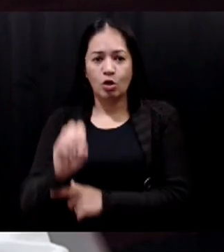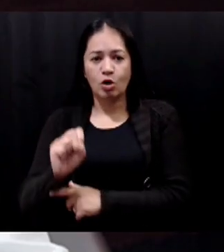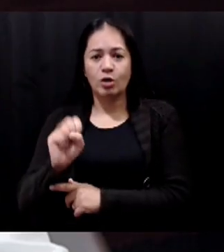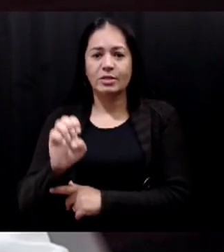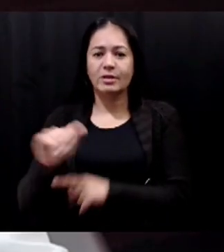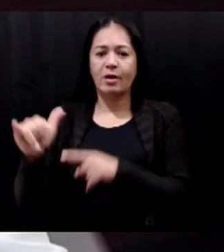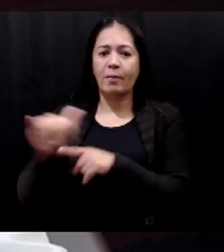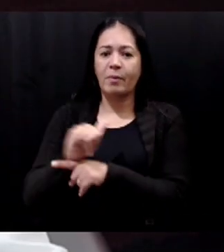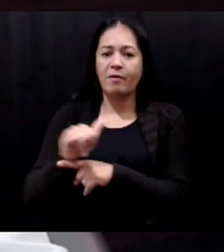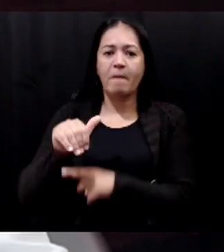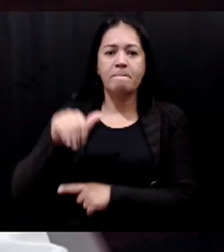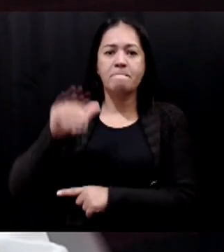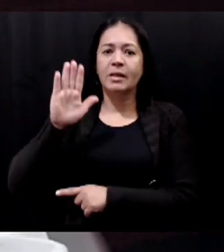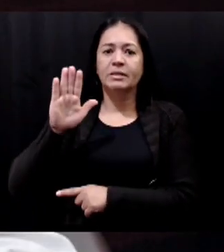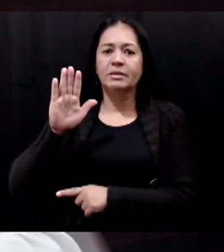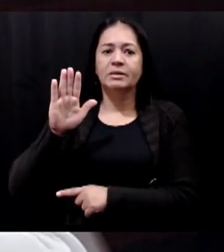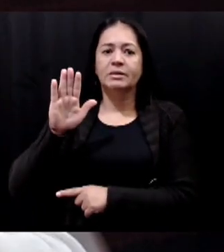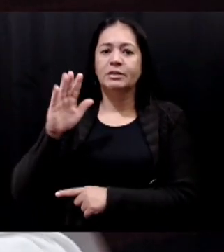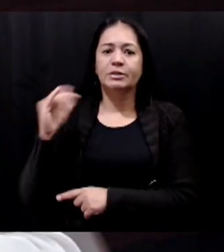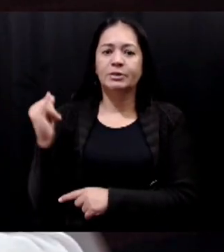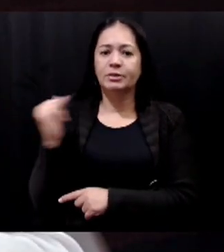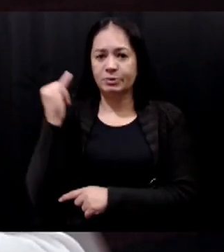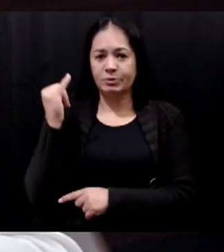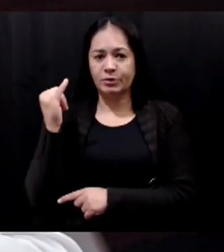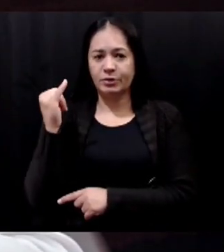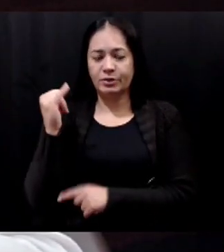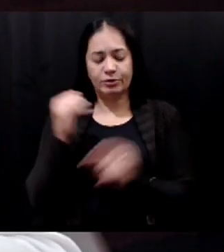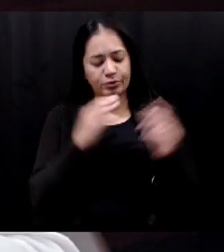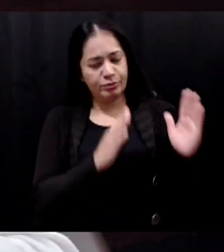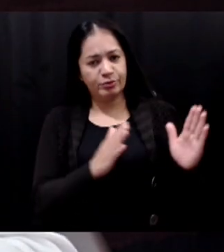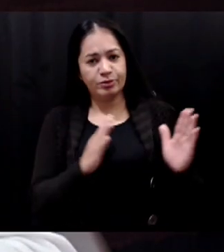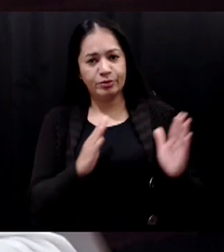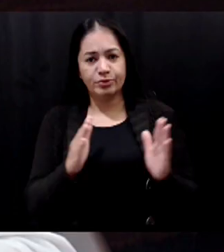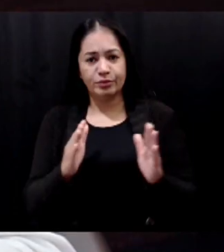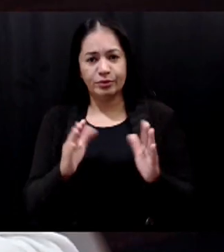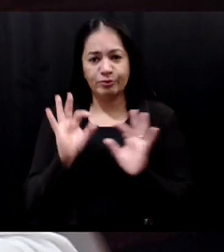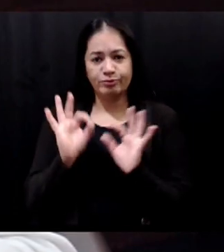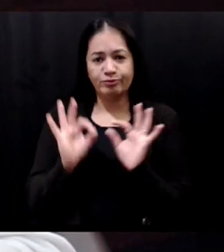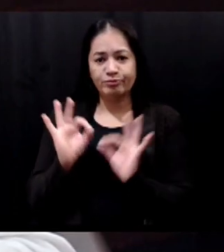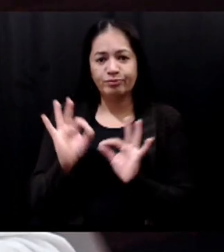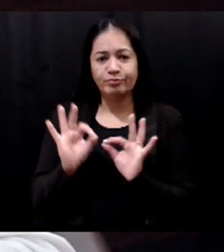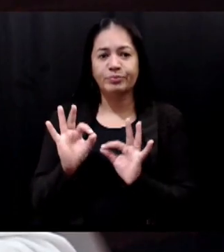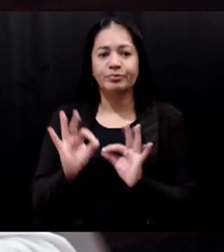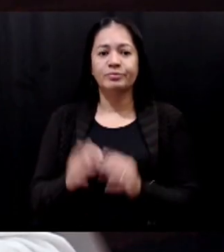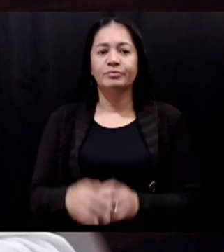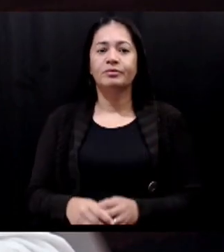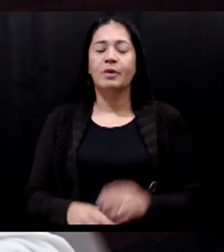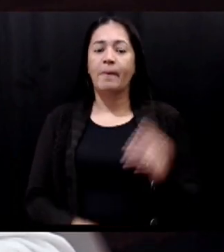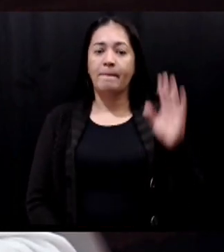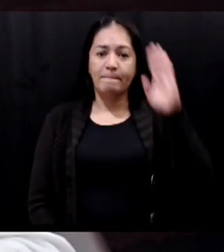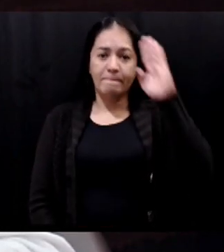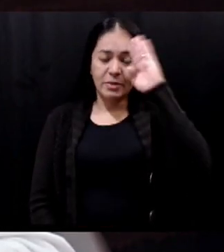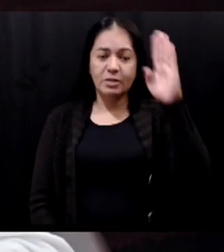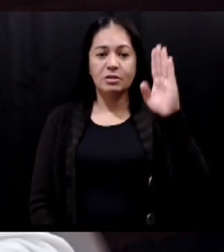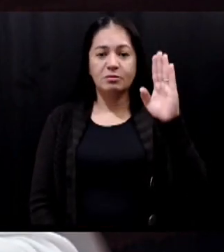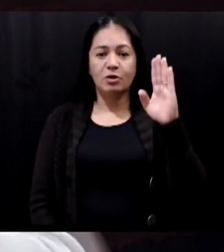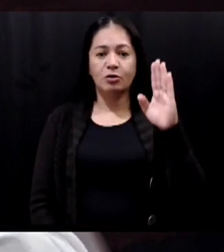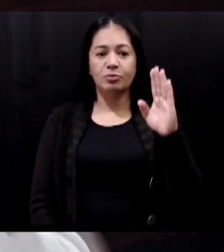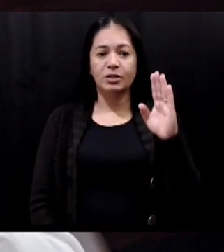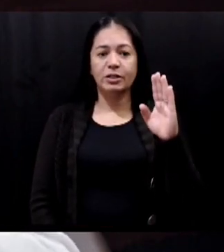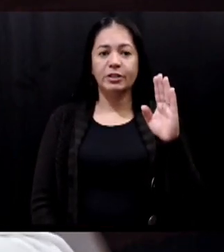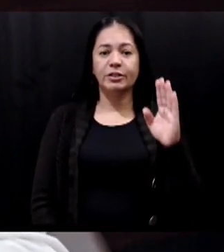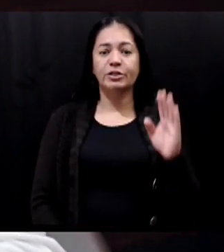mais importantes nesse processo de reprogramação, né? Especialmente quando se trata de ansiedade, né? E